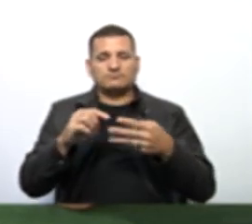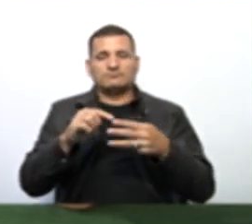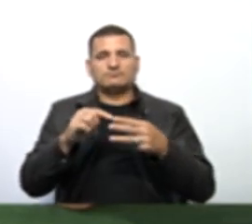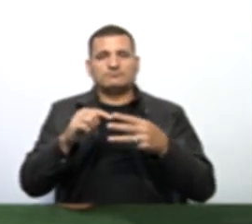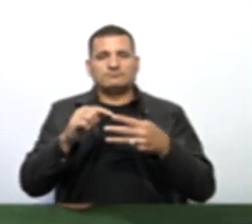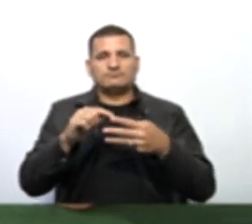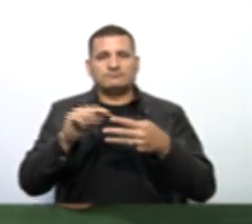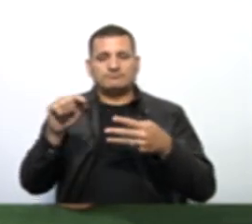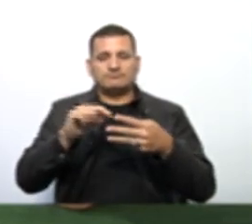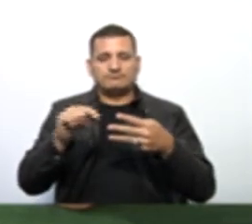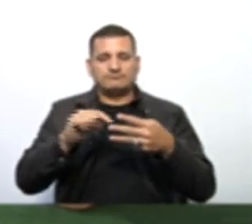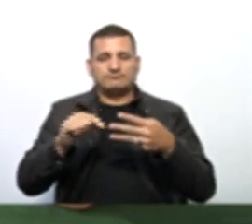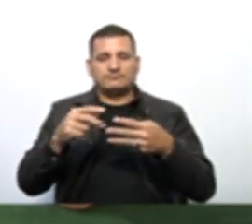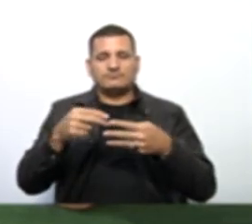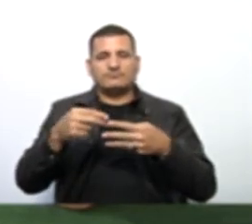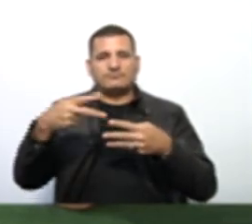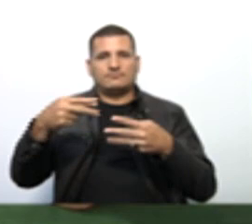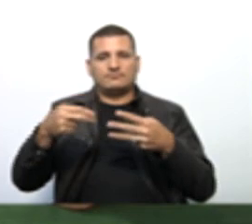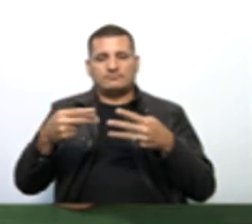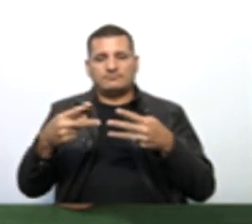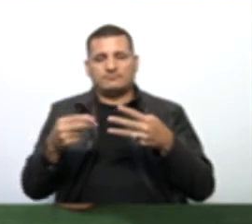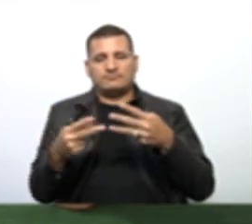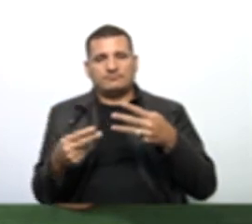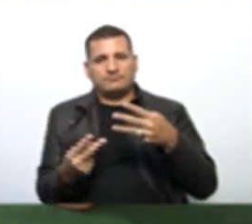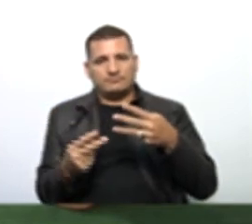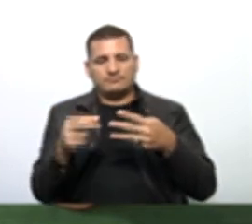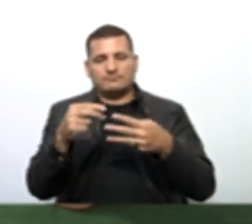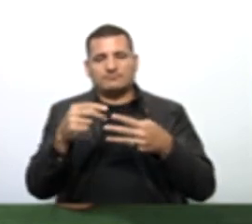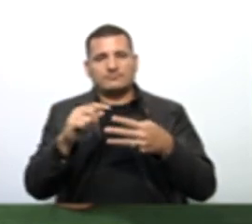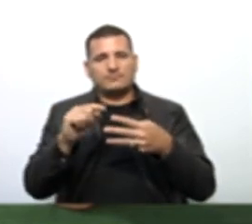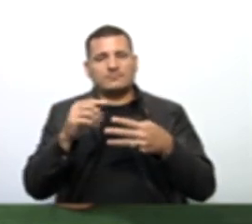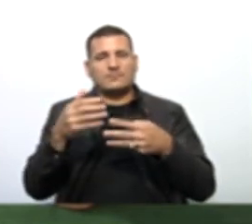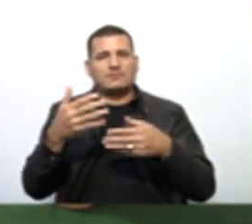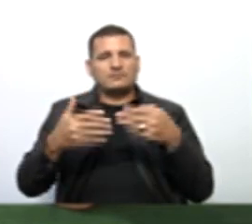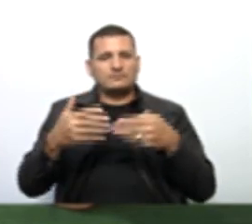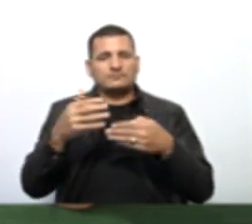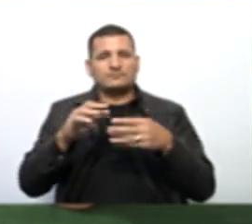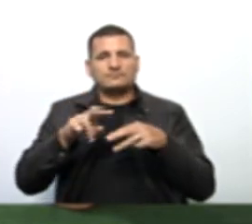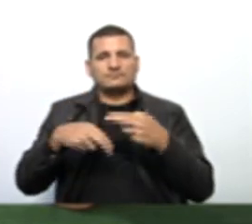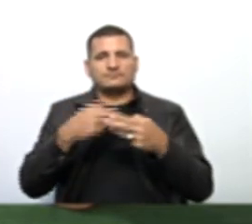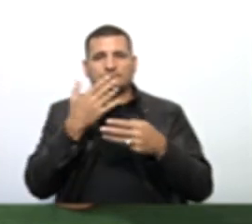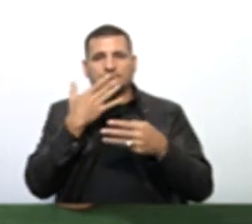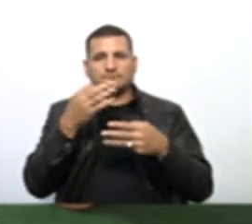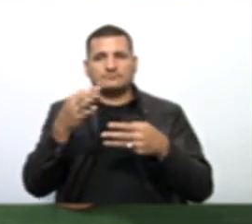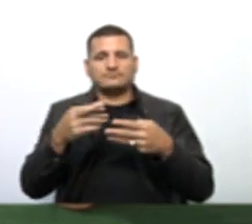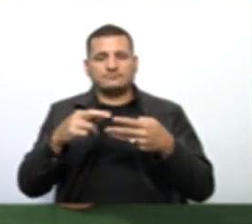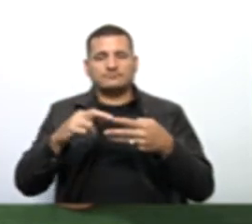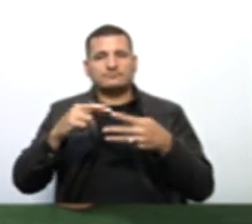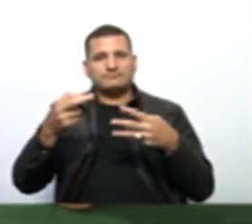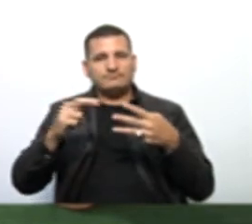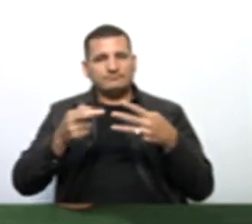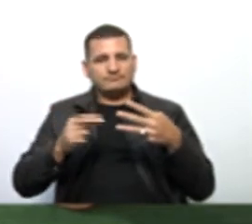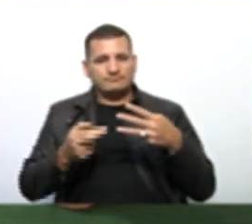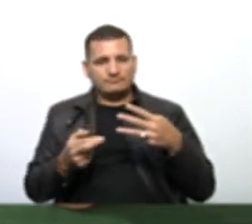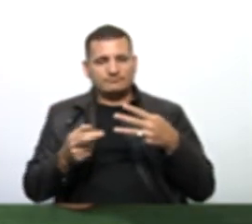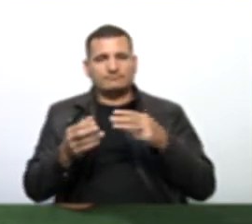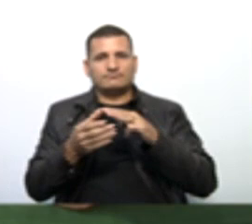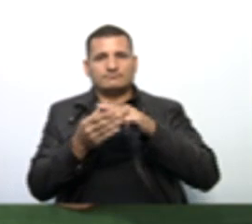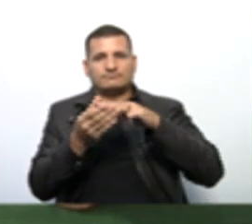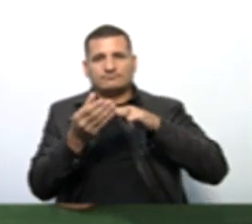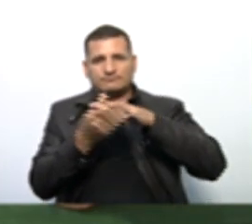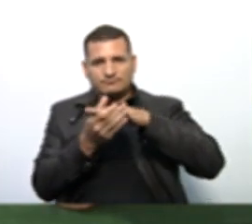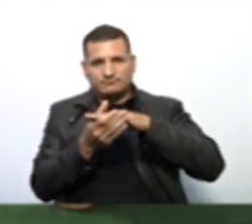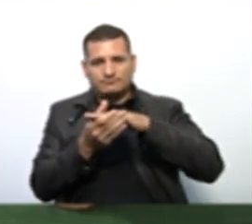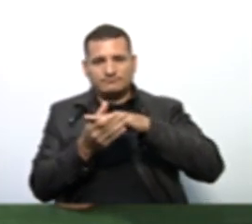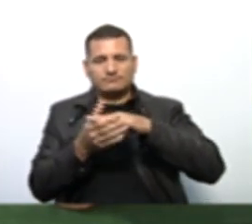porque causa aquela nenhuma interferência por isso que você tem que colocar as cores correta e deixar que ela me lembrou de plástico cobrindo tudo certinho pessoa